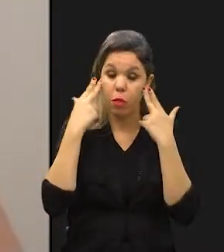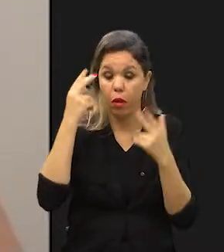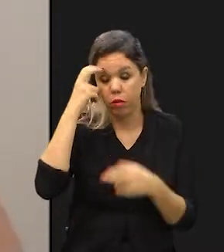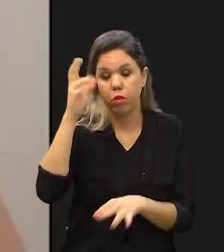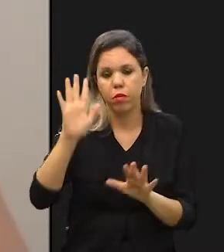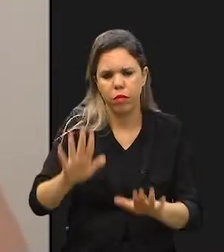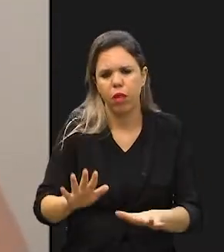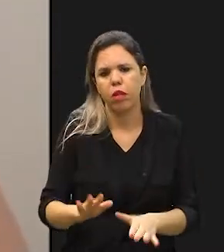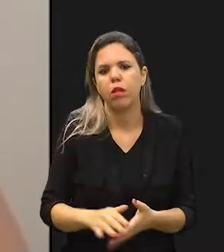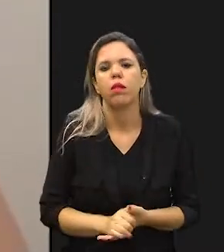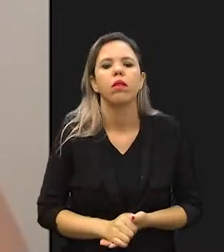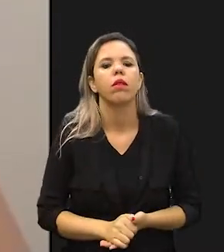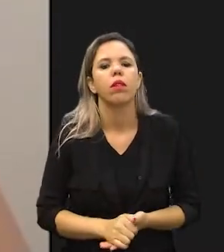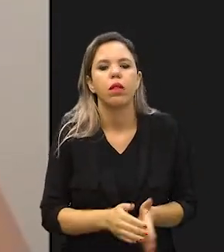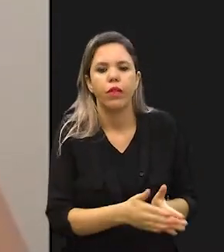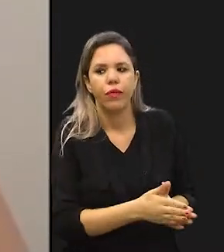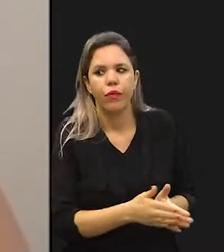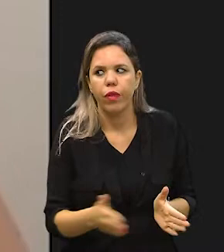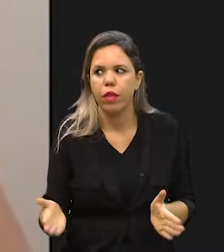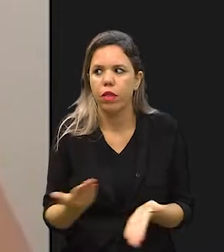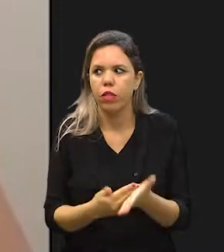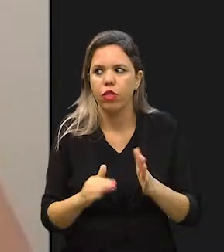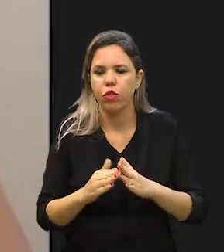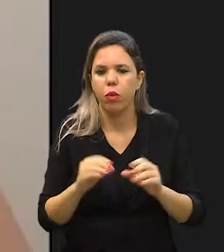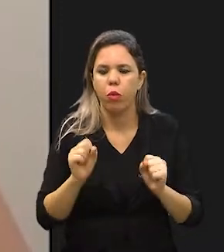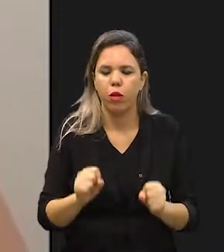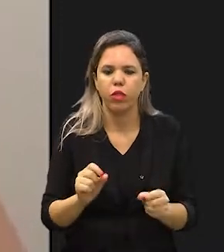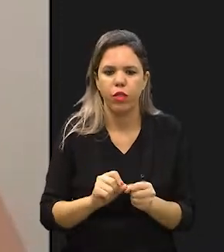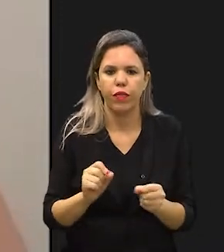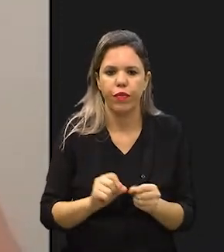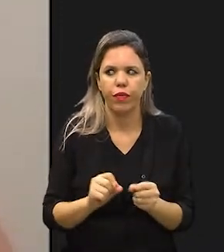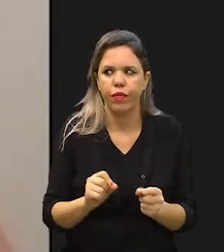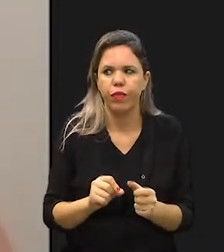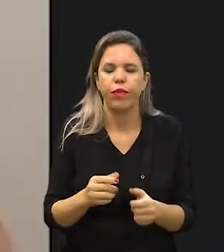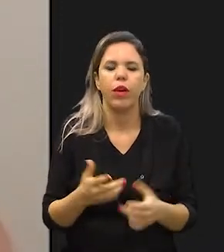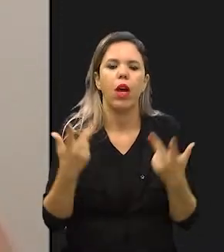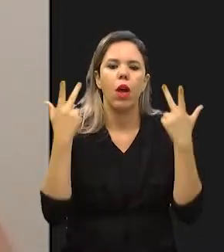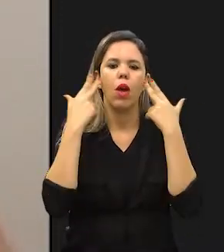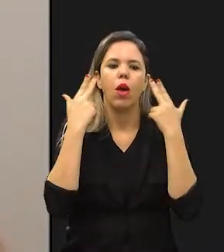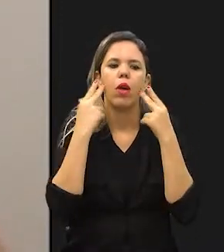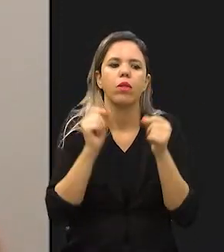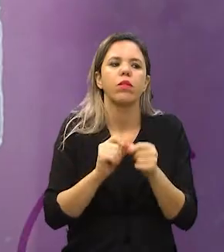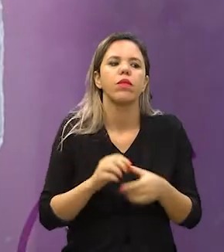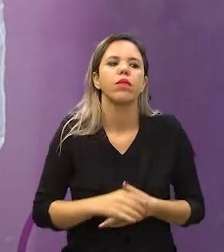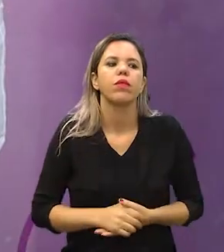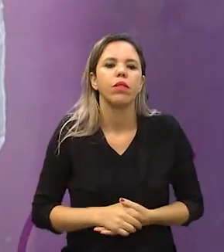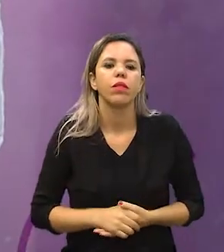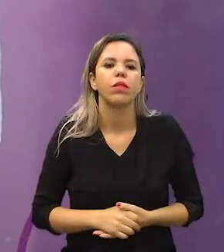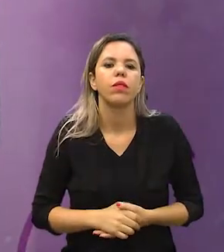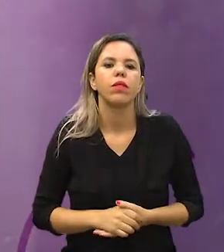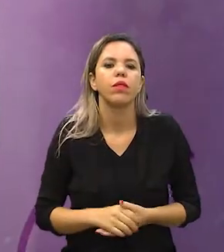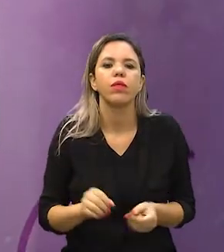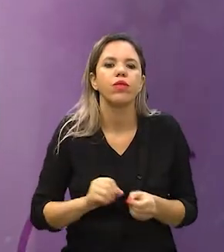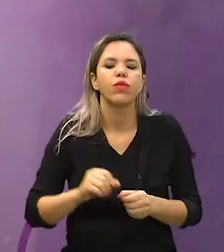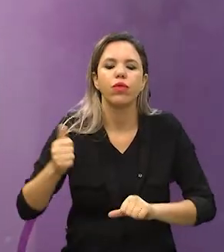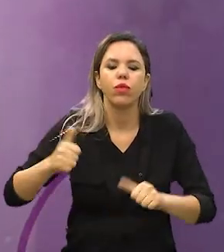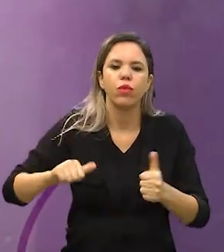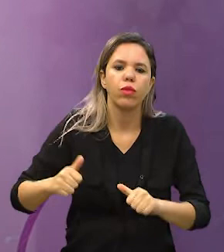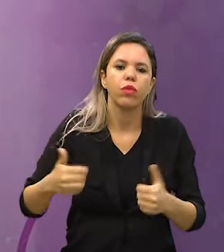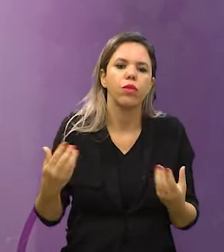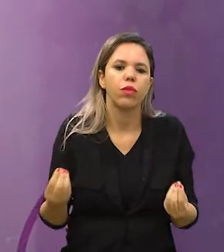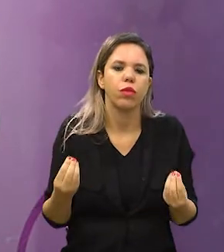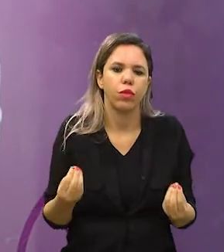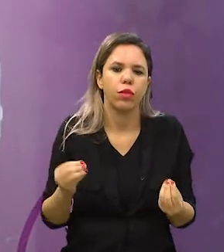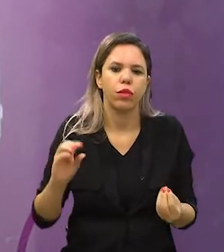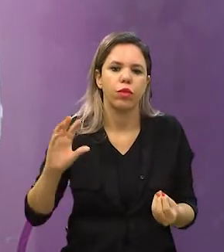normalmente na fase pré-escolar pode ser feito, mas na escolar é o mais comum de ser feito. E aí, feito o